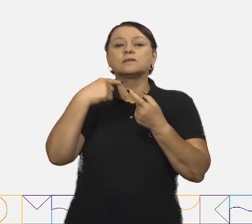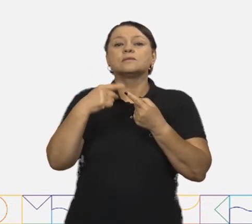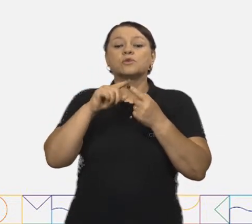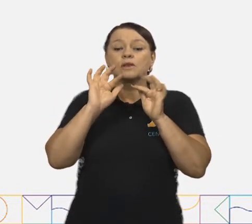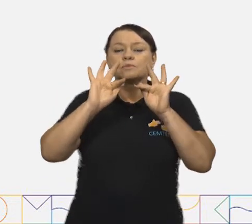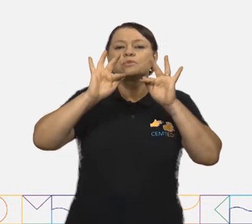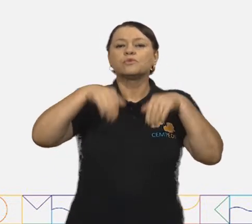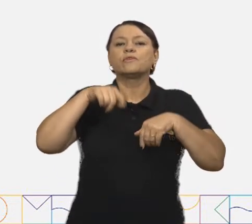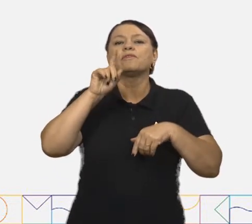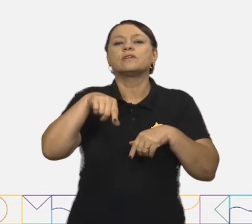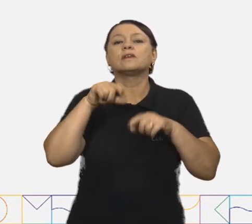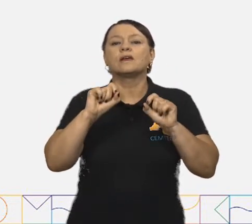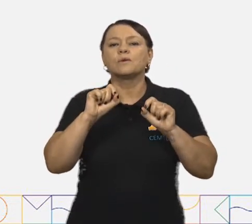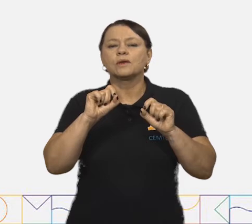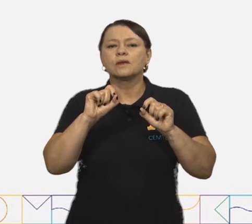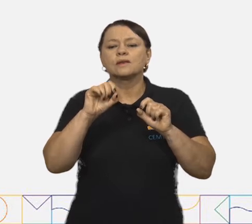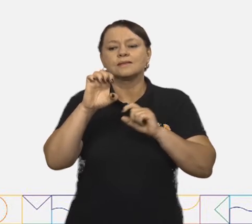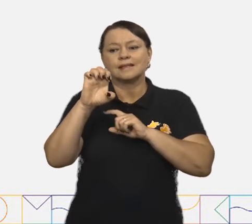Galápagos,